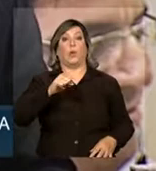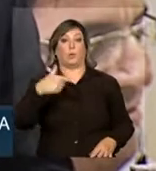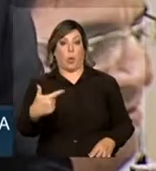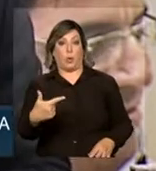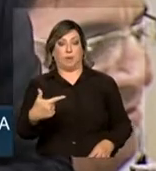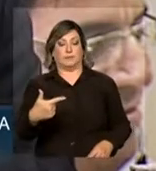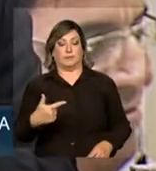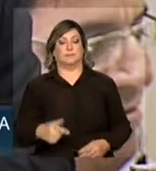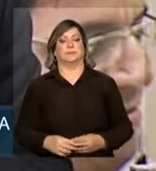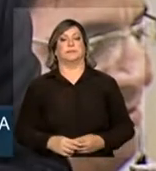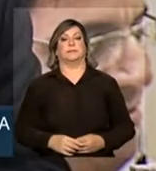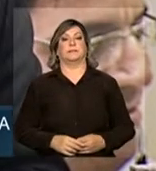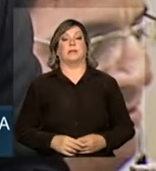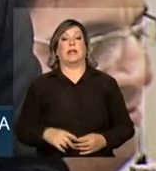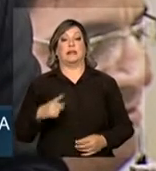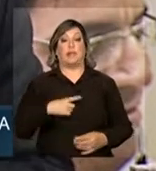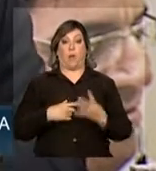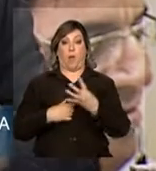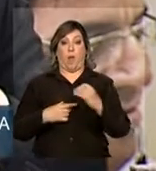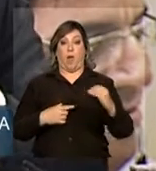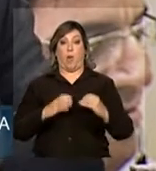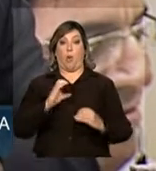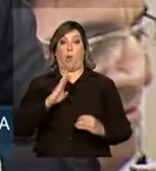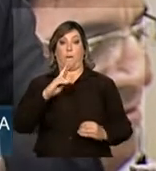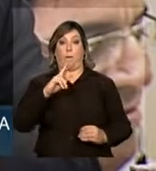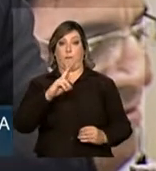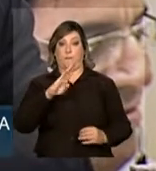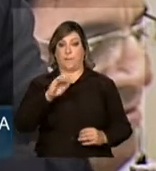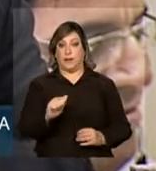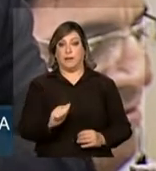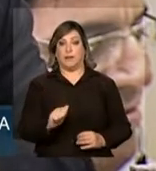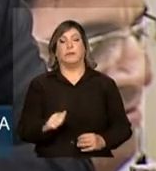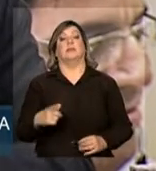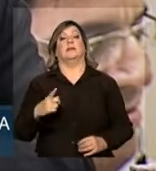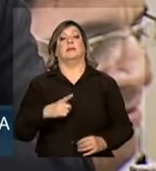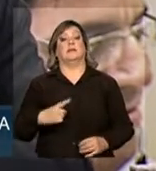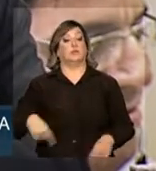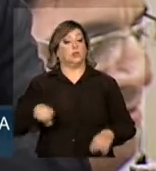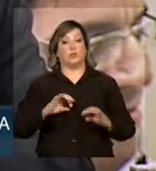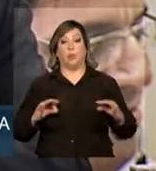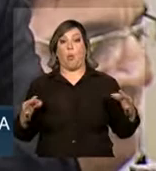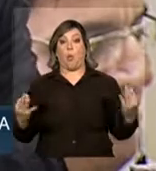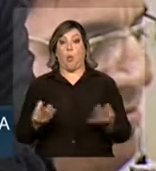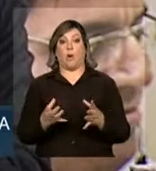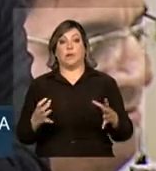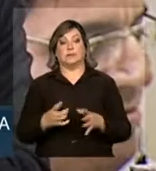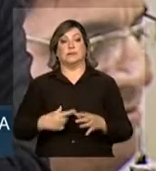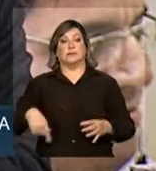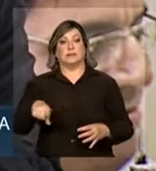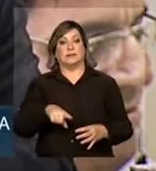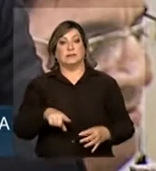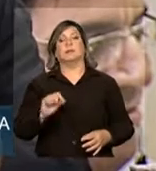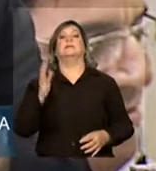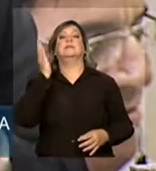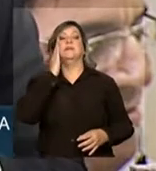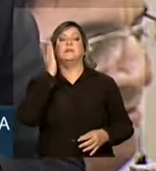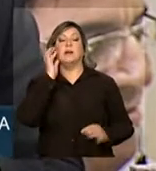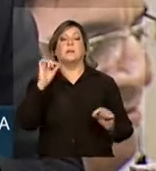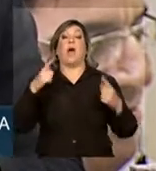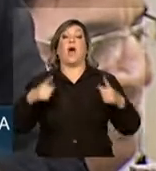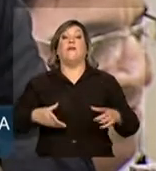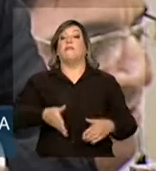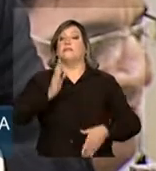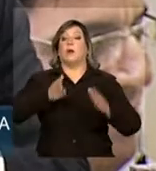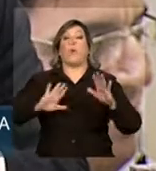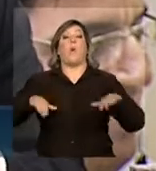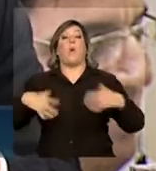estrangeiros e os 400 cubanos a partir de hoje estão todos eles nós sabendo aonde para onde vão Quais são os